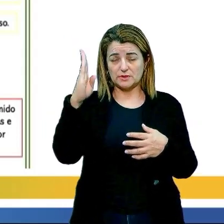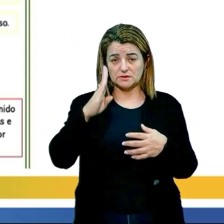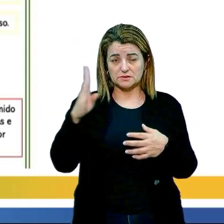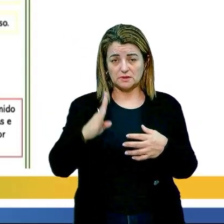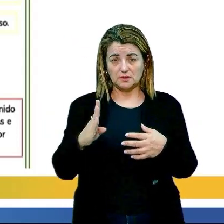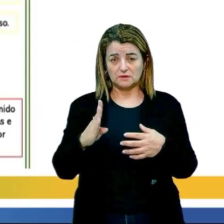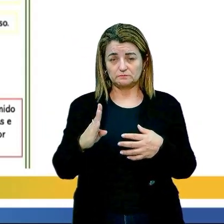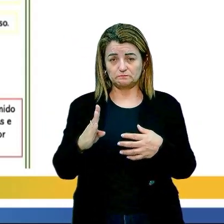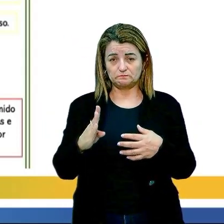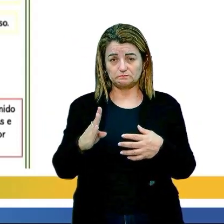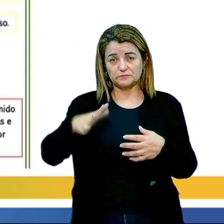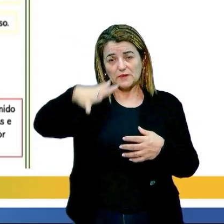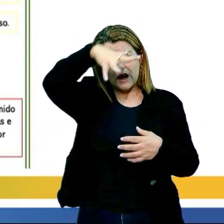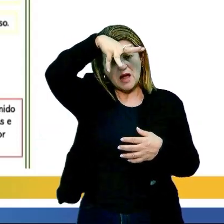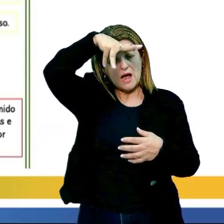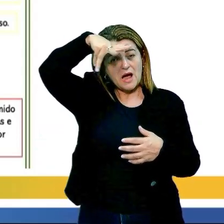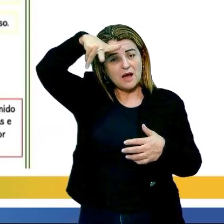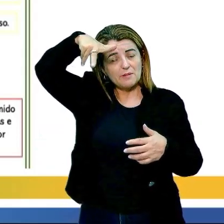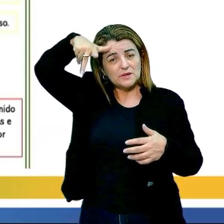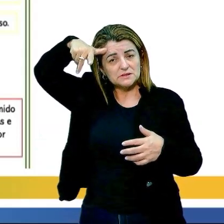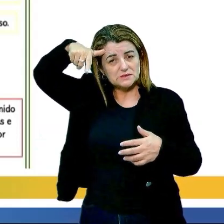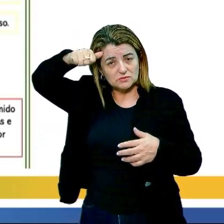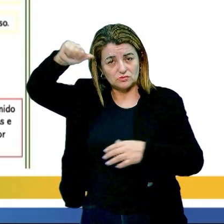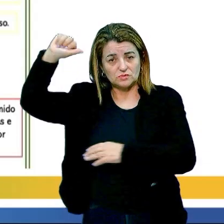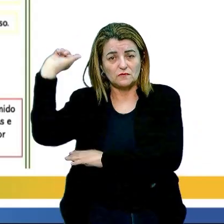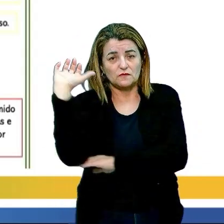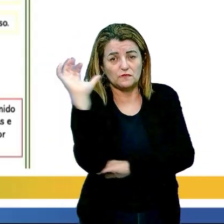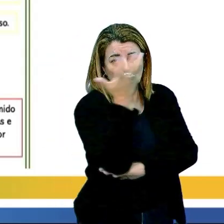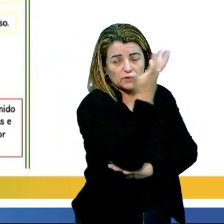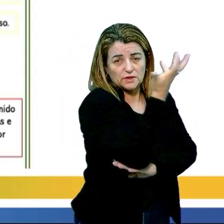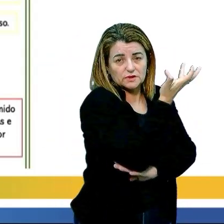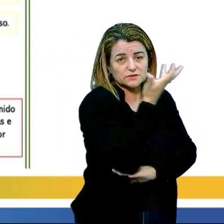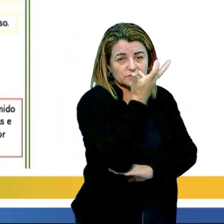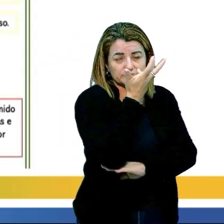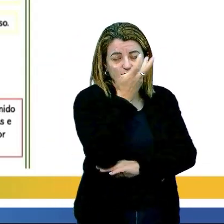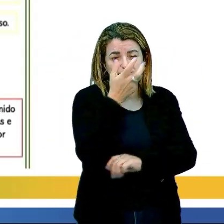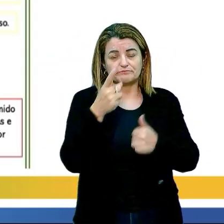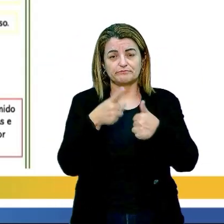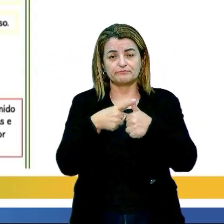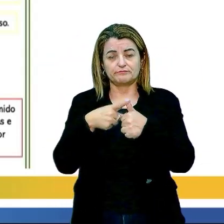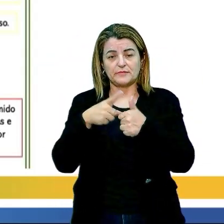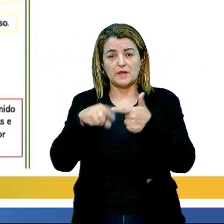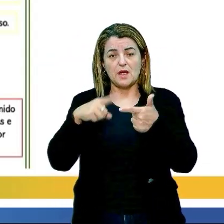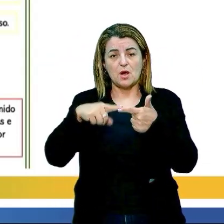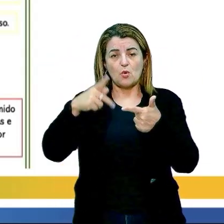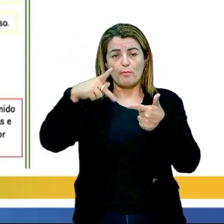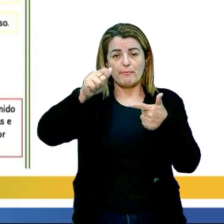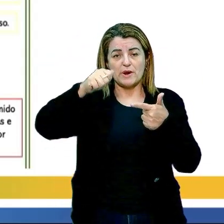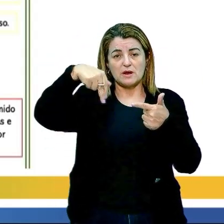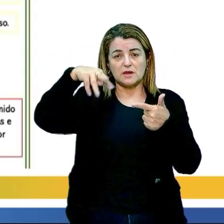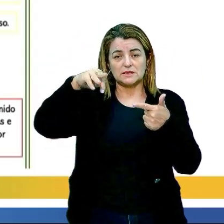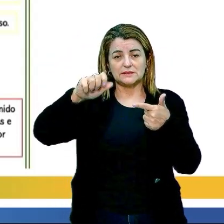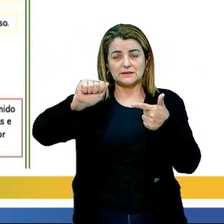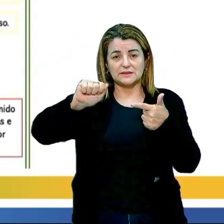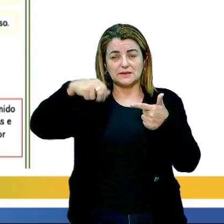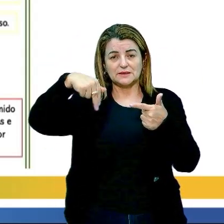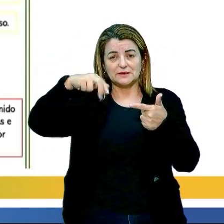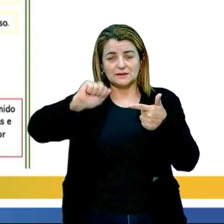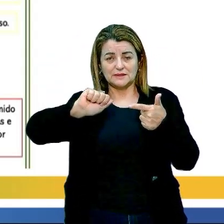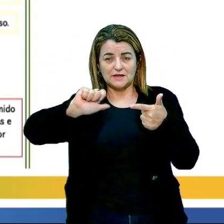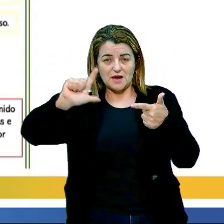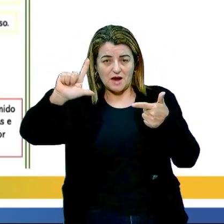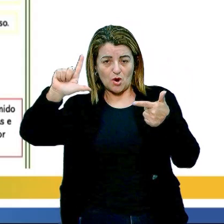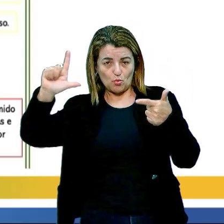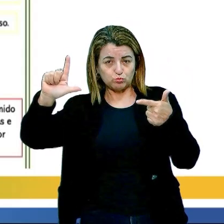são a Amazônia, floresta amazônica, a nossa ILEA, o Pantanal, fica aqui